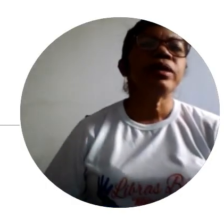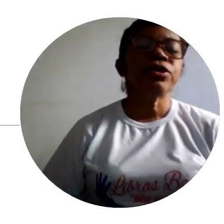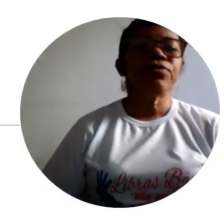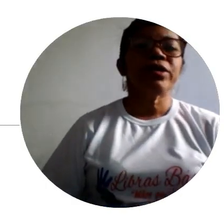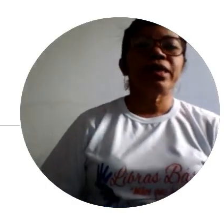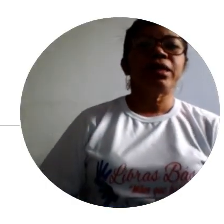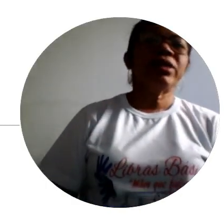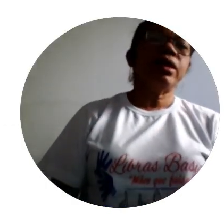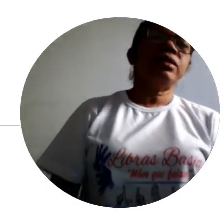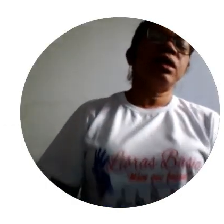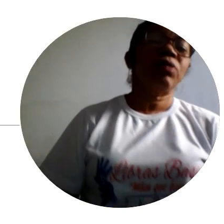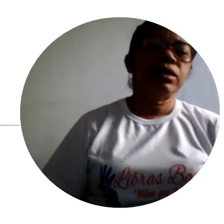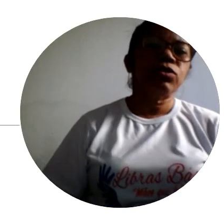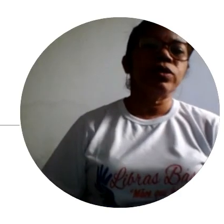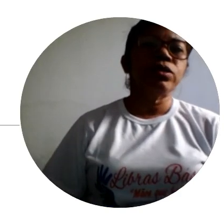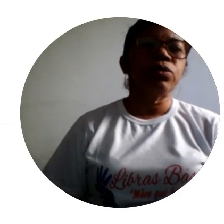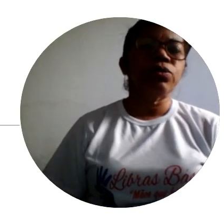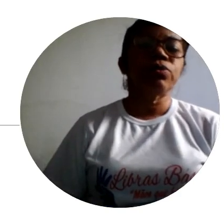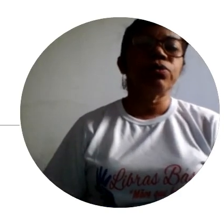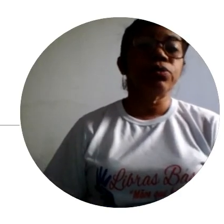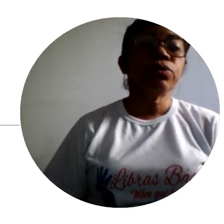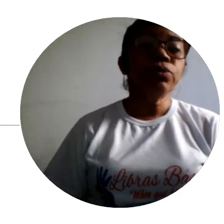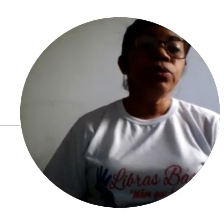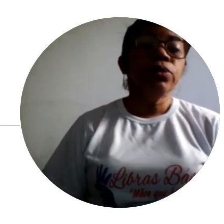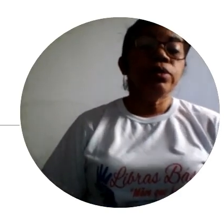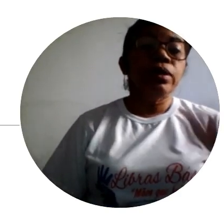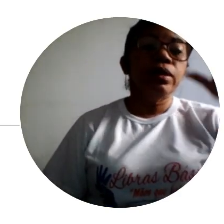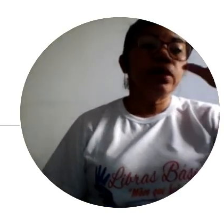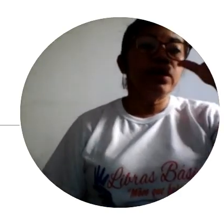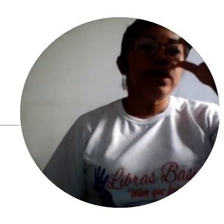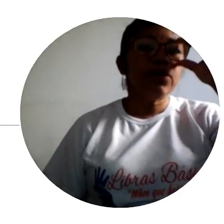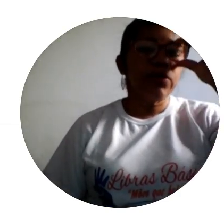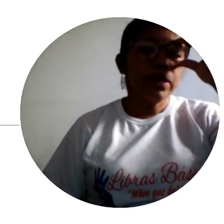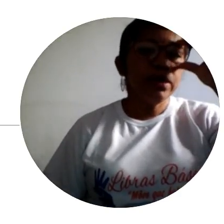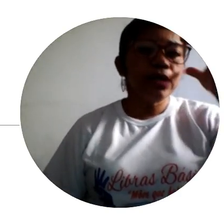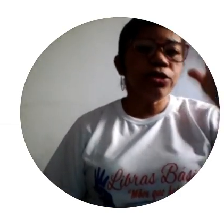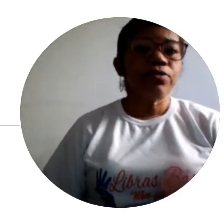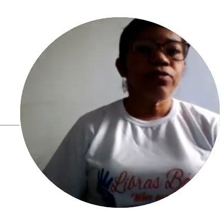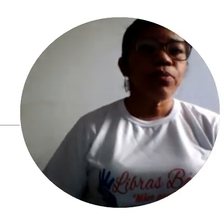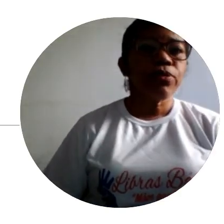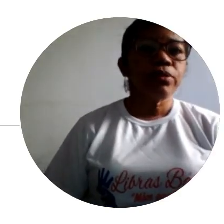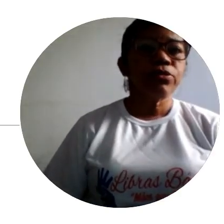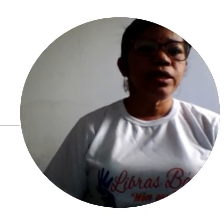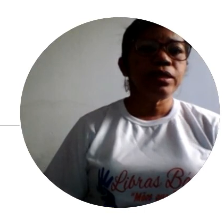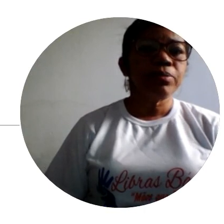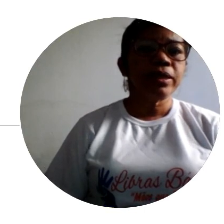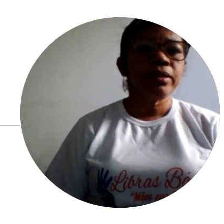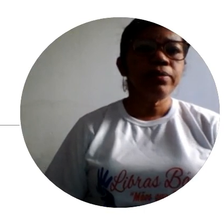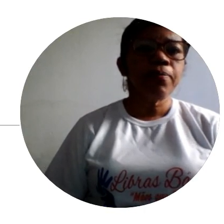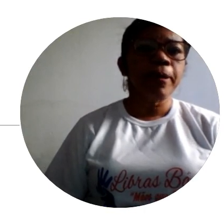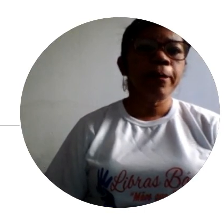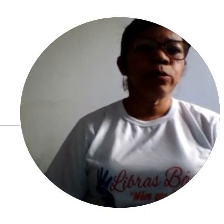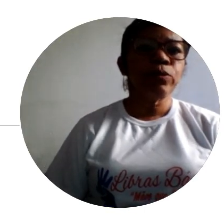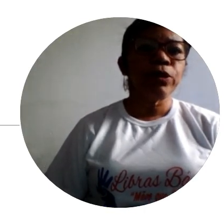Então, aí a gente viu as saudações com o Hugo, né? E agora a gente vai ver um pouco dos dias da